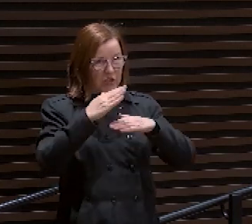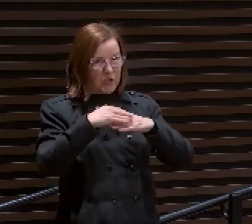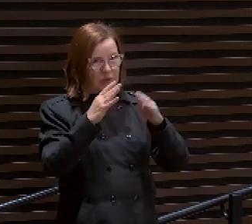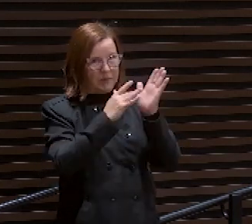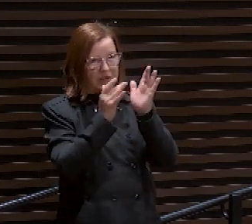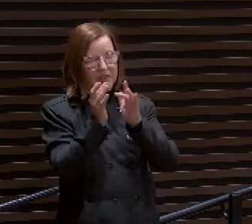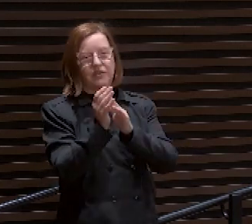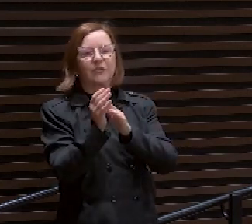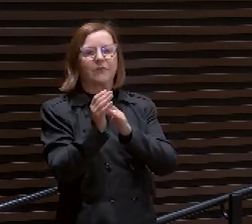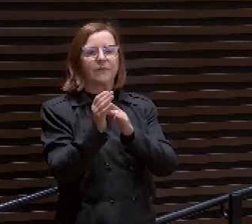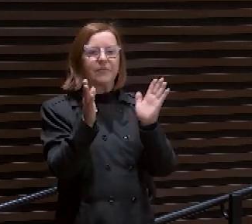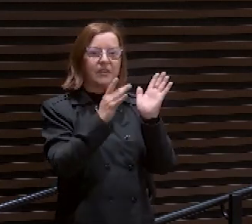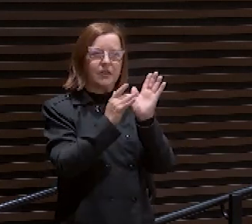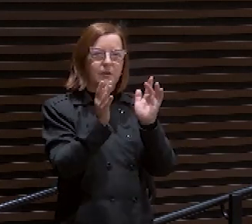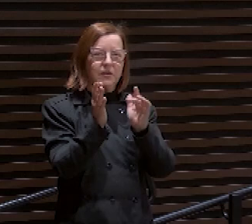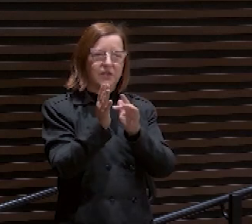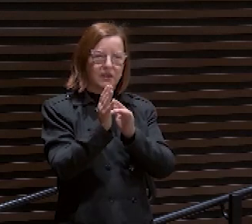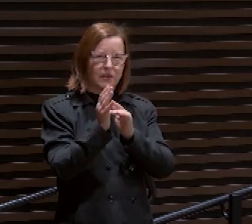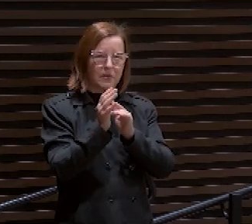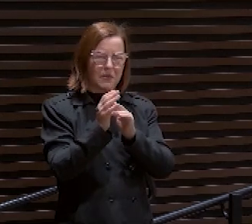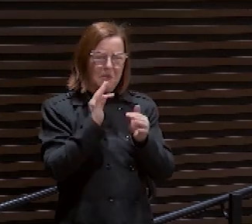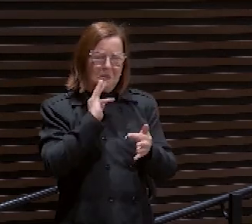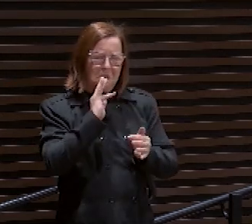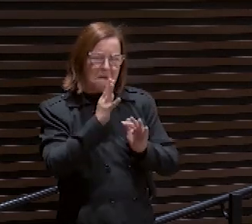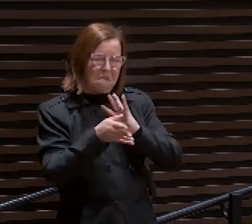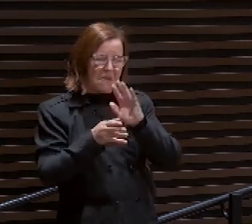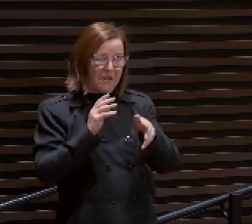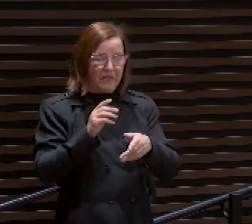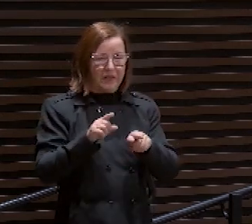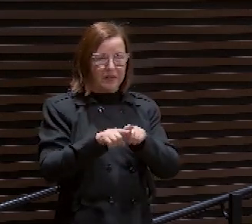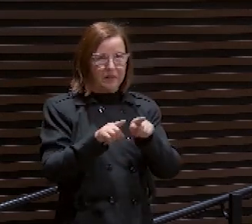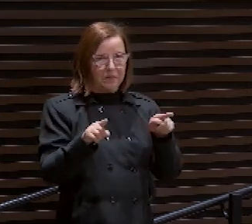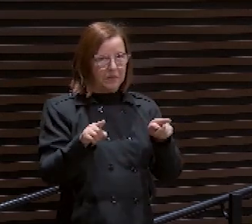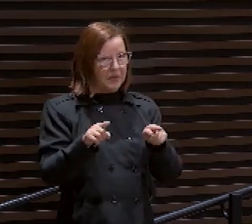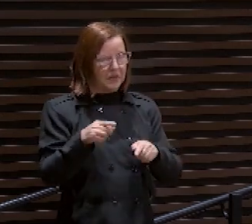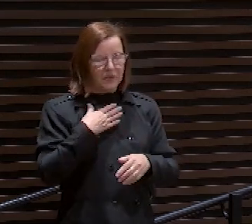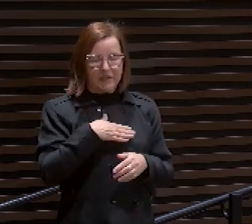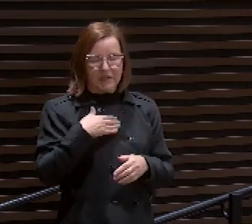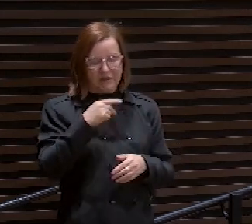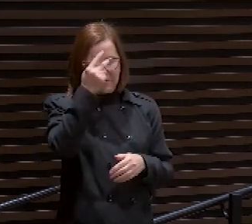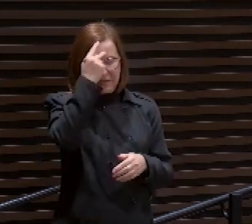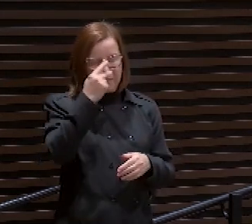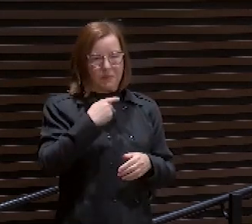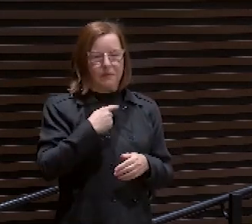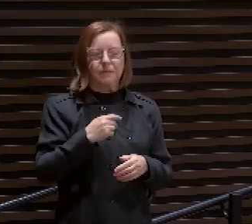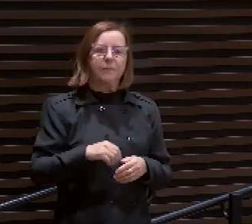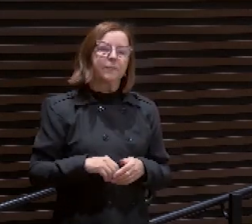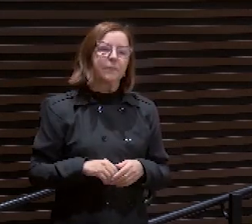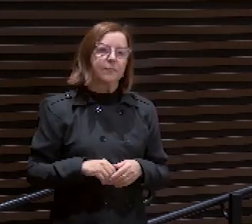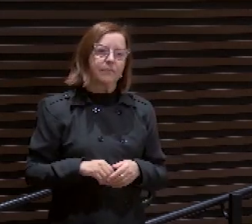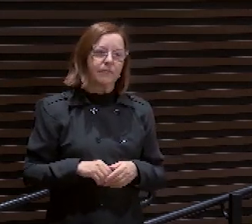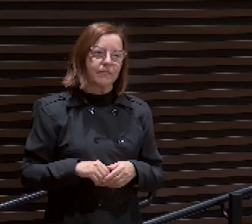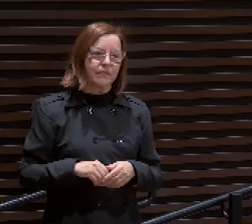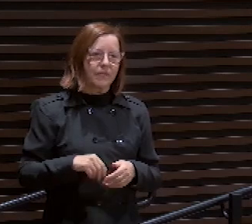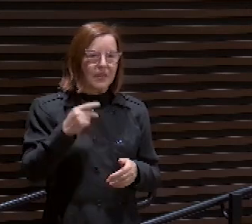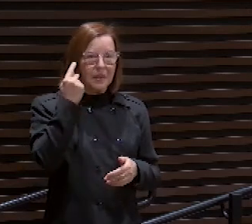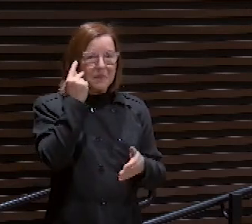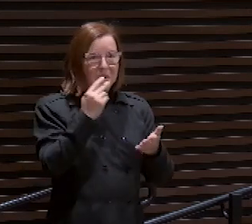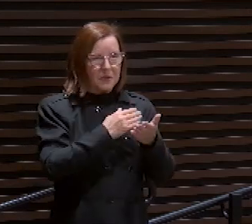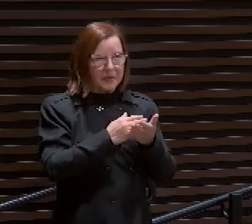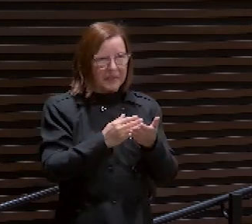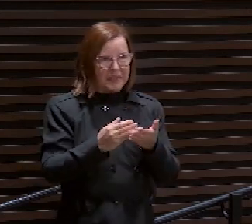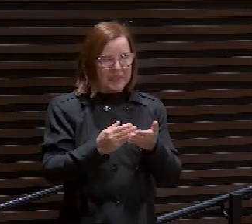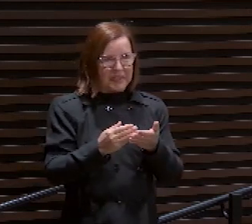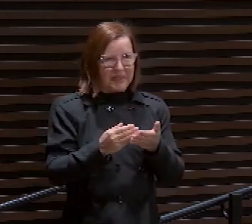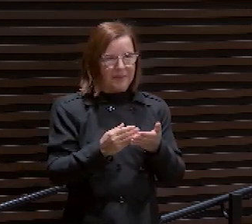ultrajado, mas ele não se agradou a si mesmo. Está lá em Romanos capítulo 15. Então, para a gente começar a tentar